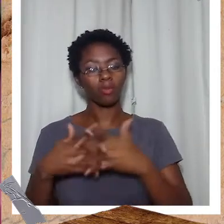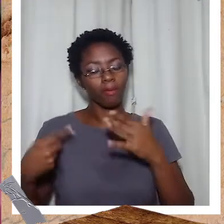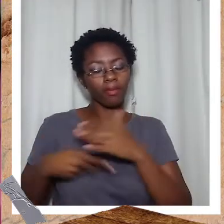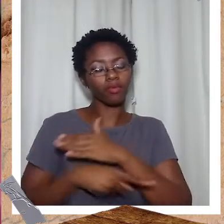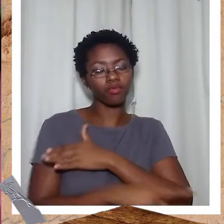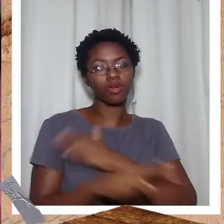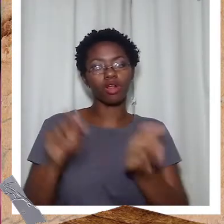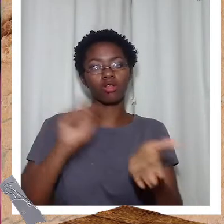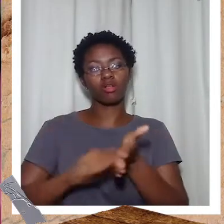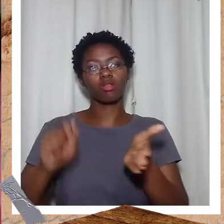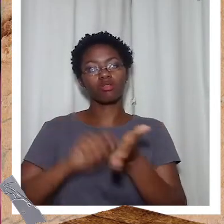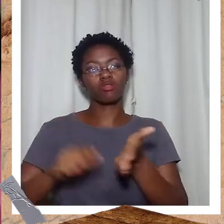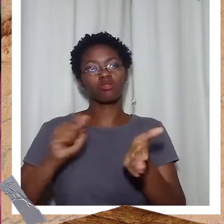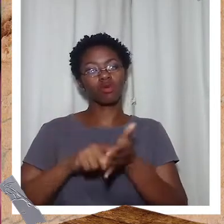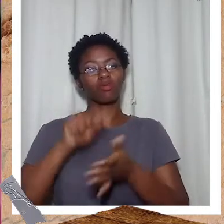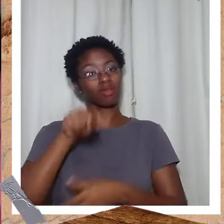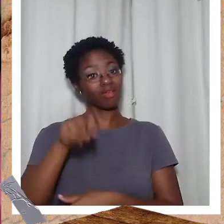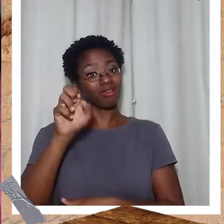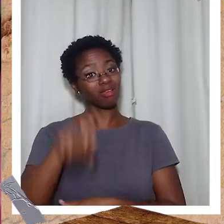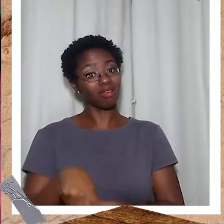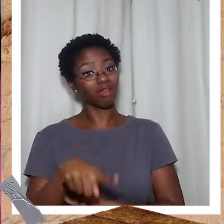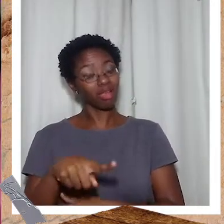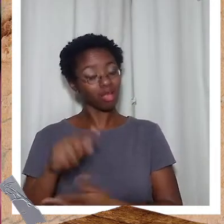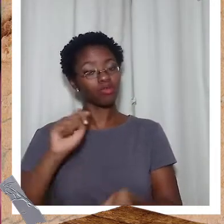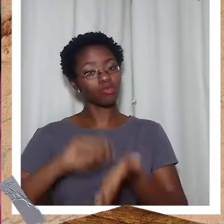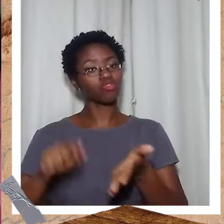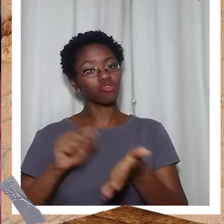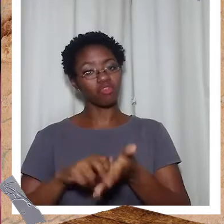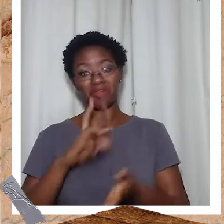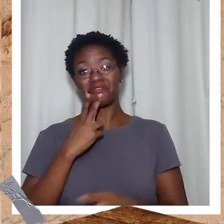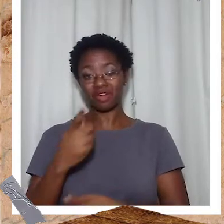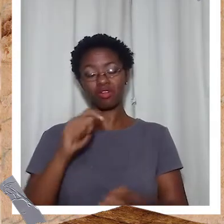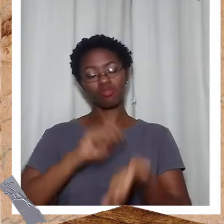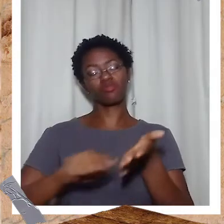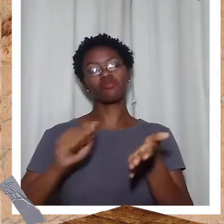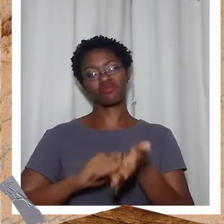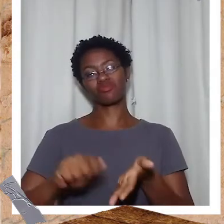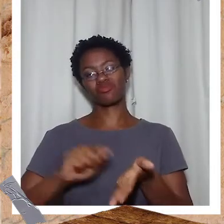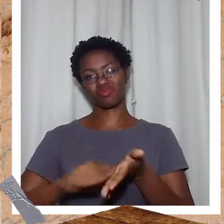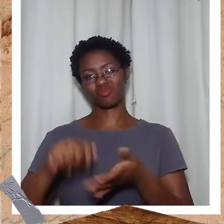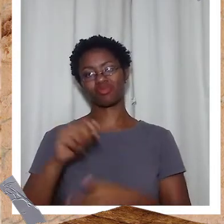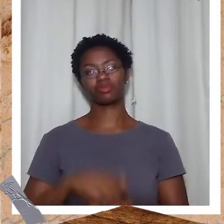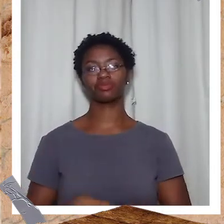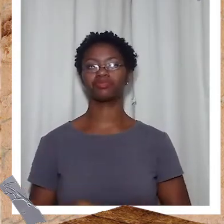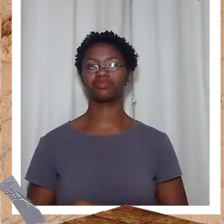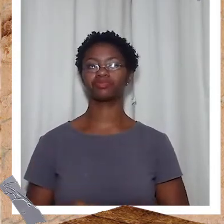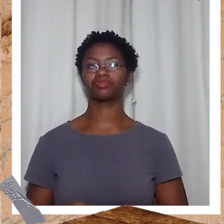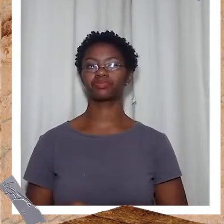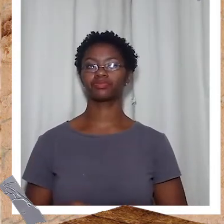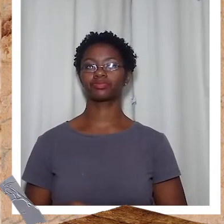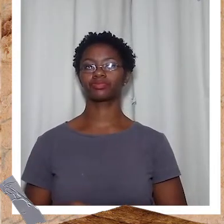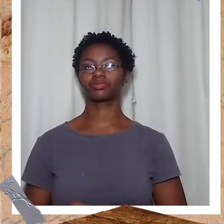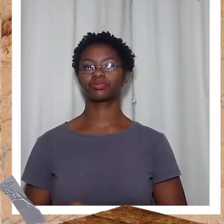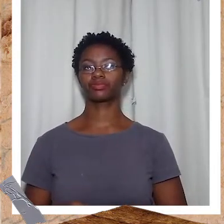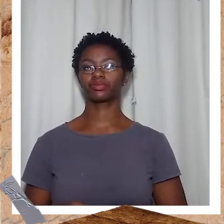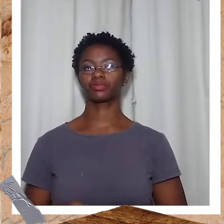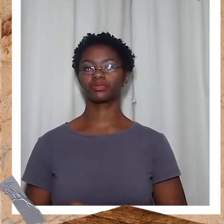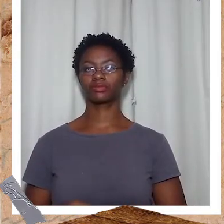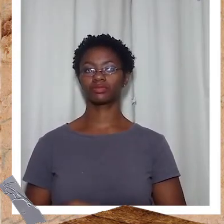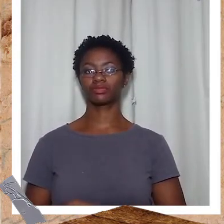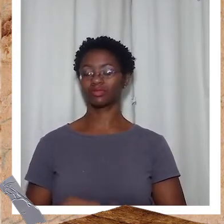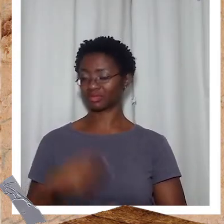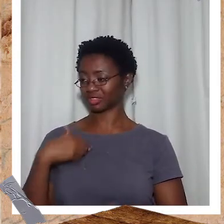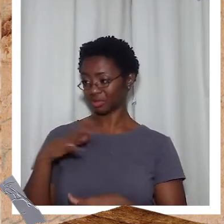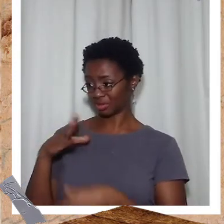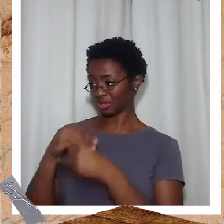escritora, né? Finalmente, Carolina é uma escritora, é de uma escritora que estamos falando. E de uma... Me permita, Marcelo?